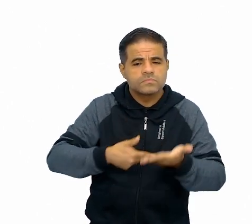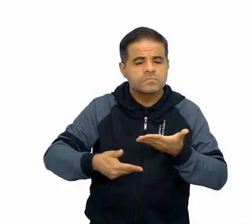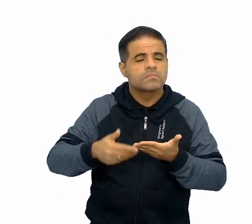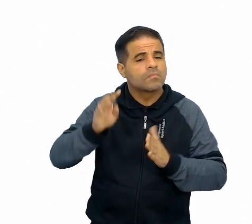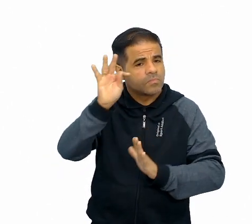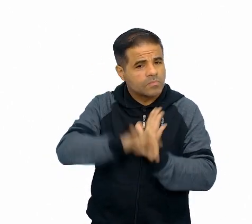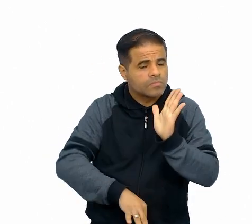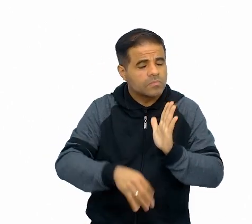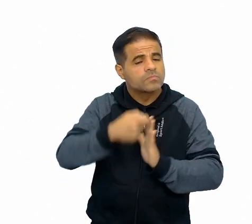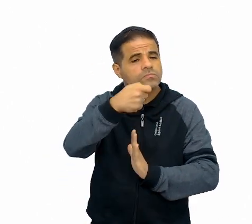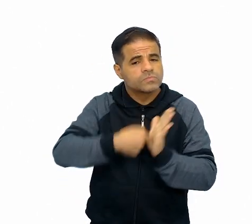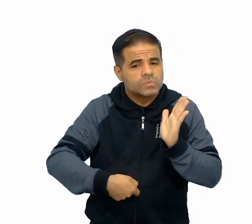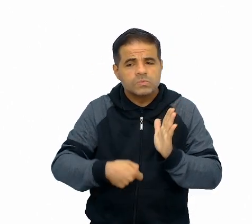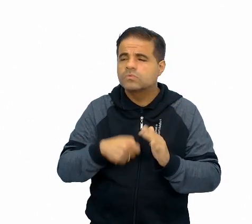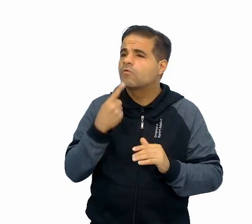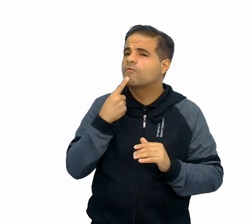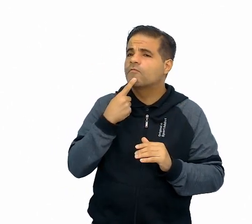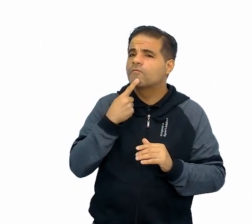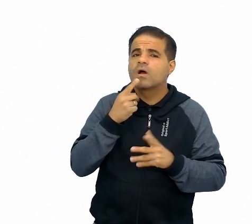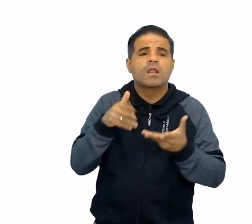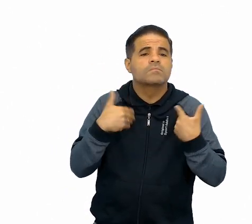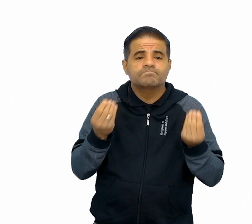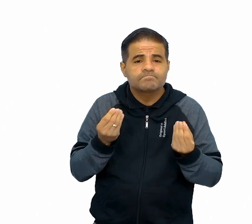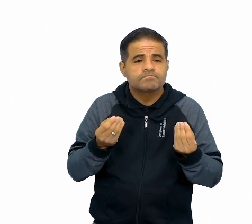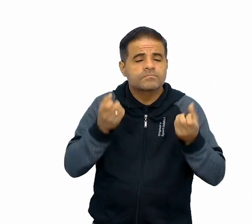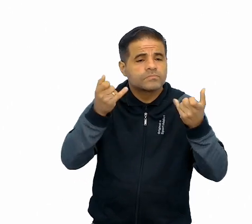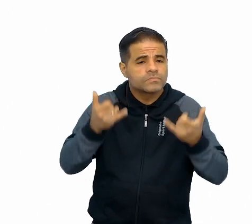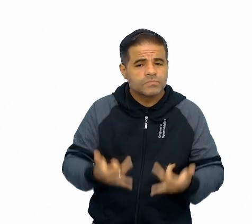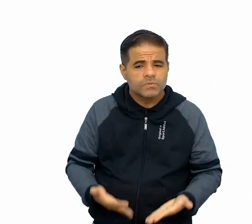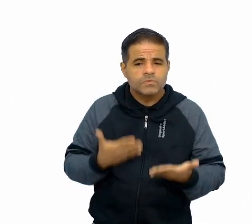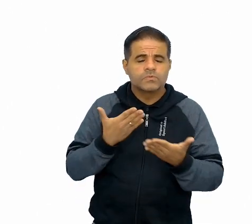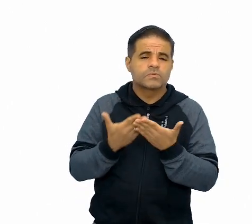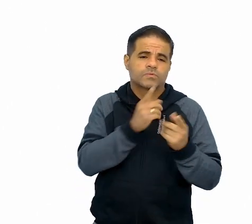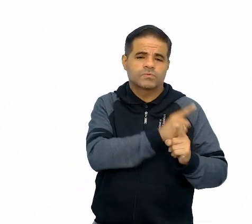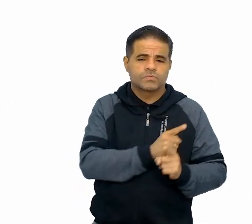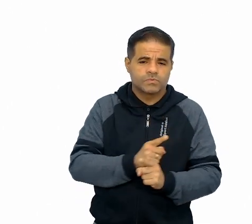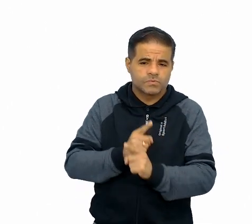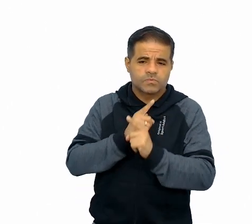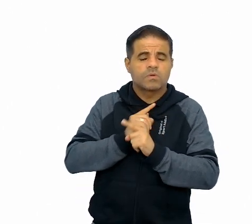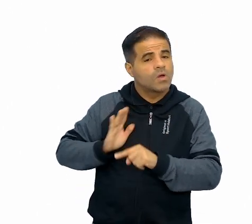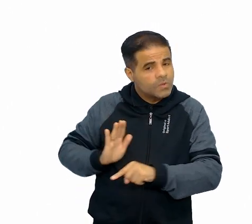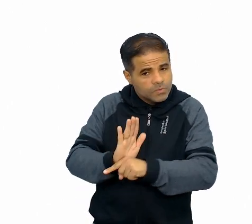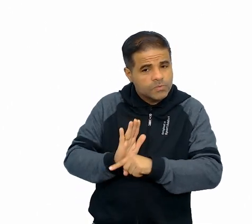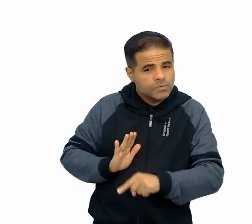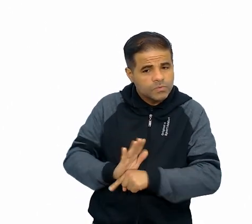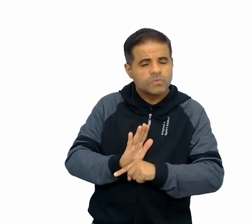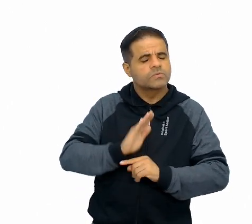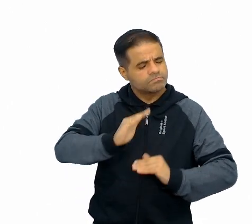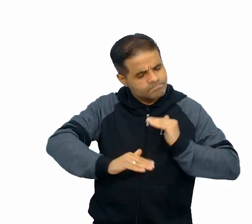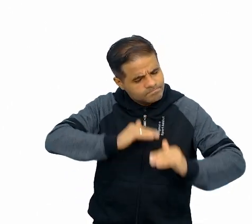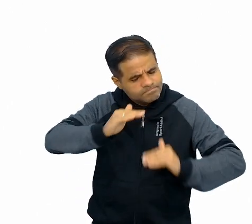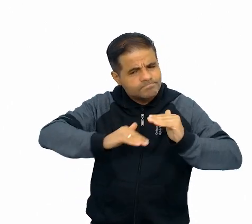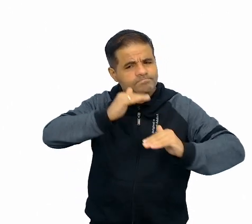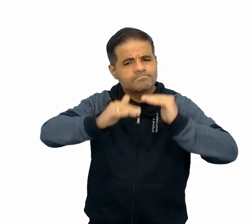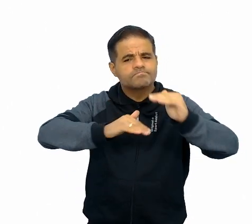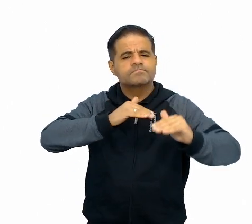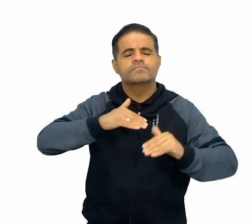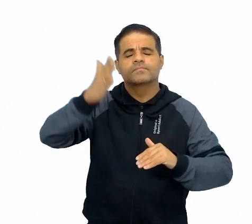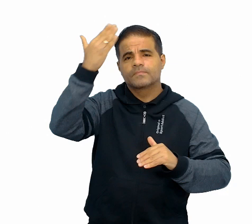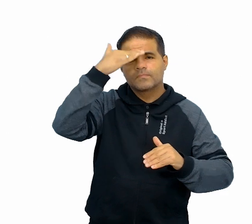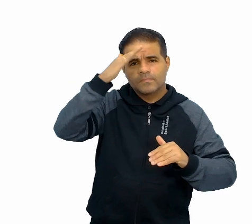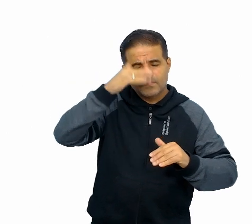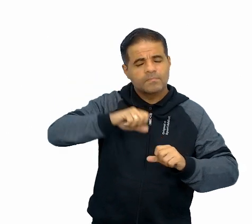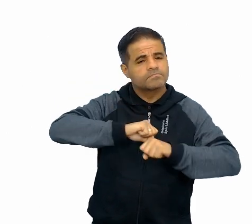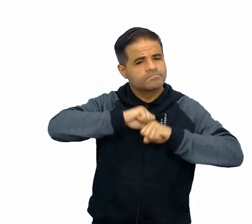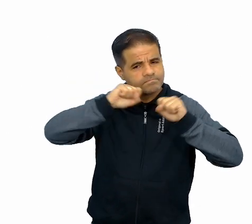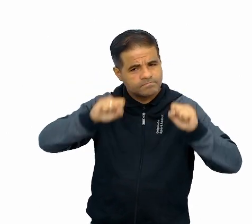o texto escrito e o que ele fala em voz alta, o estudante faz descobertas que contribuem para o seu avanço na compreensão do sistema de